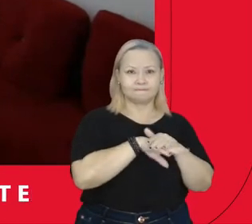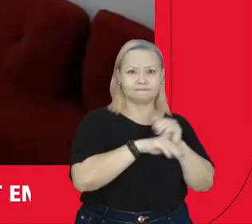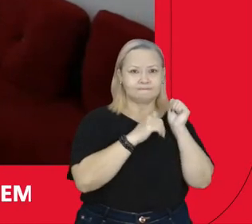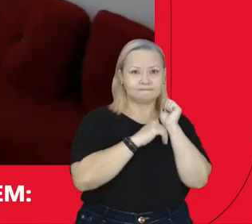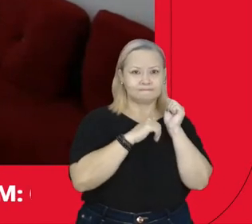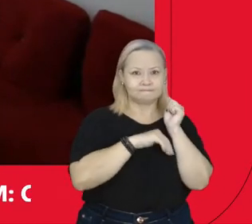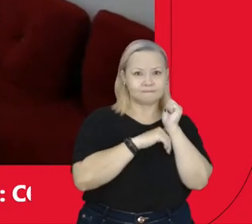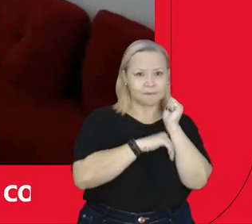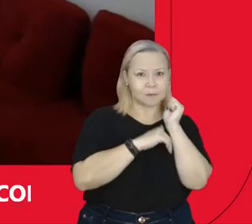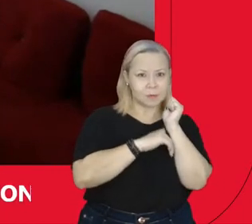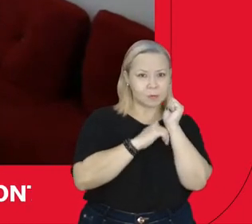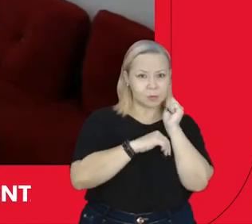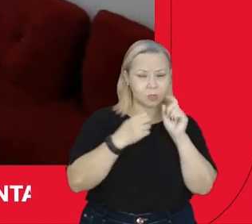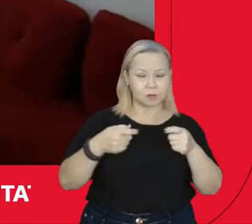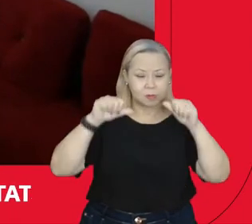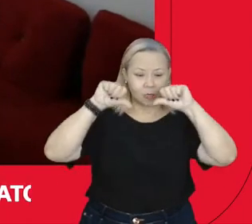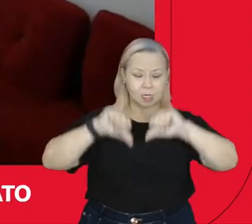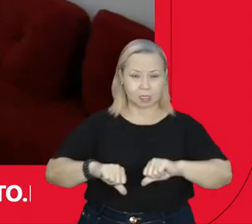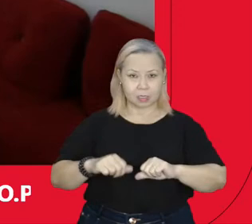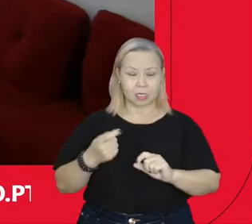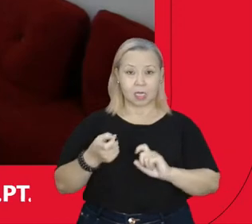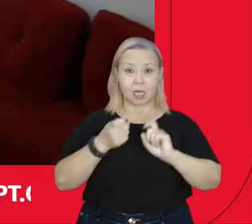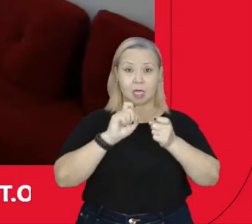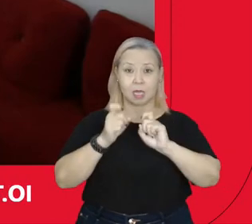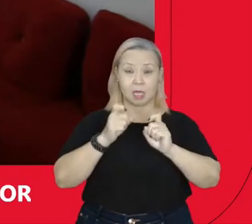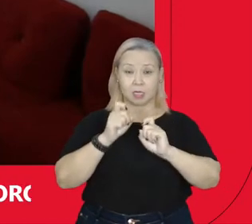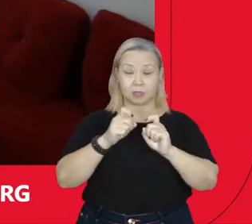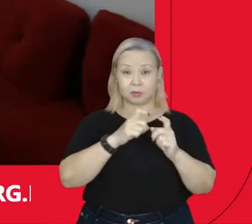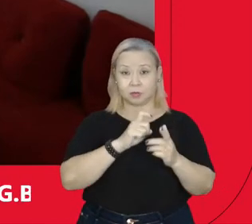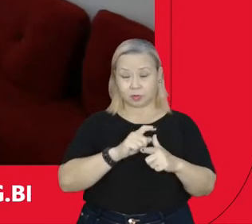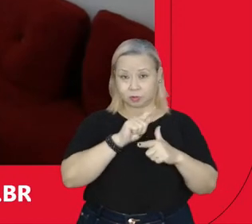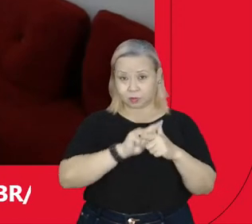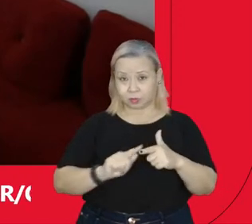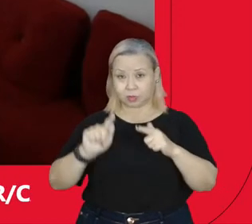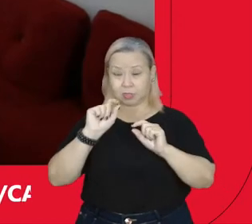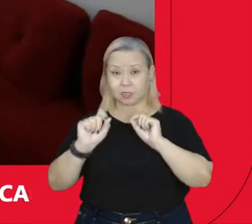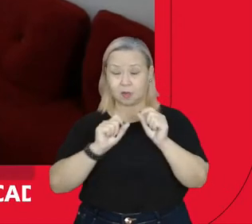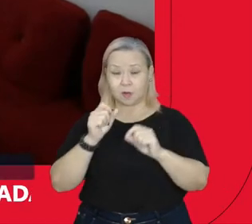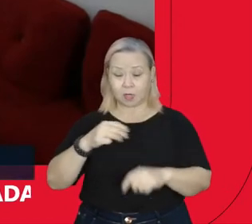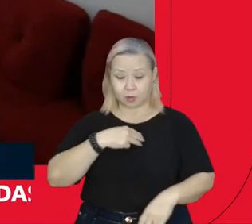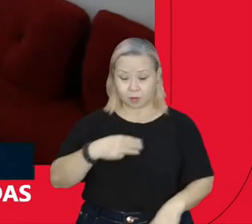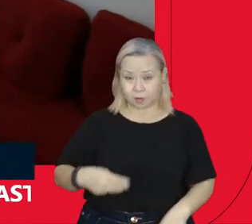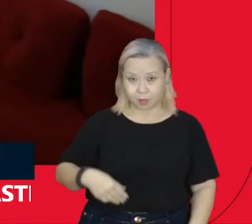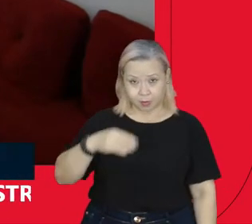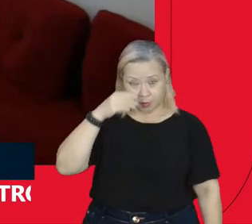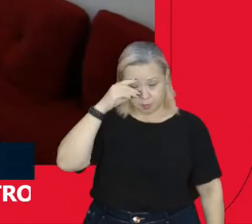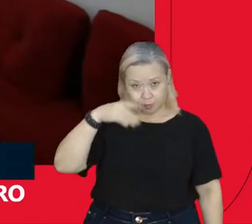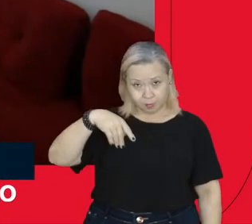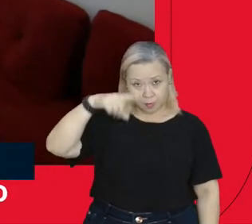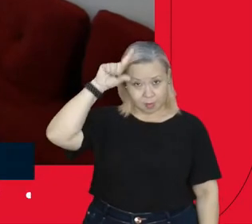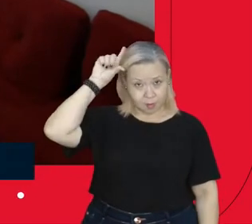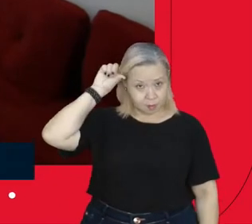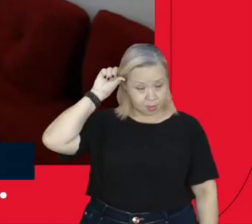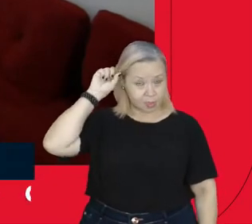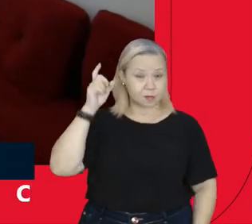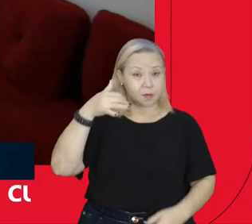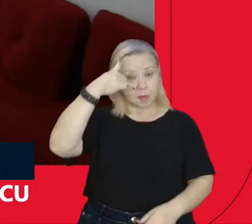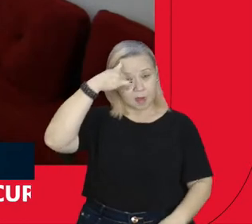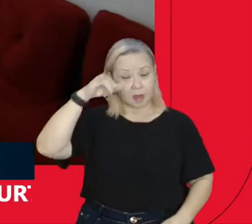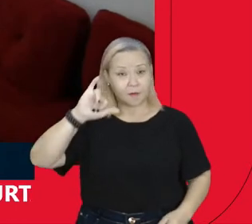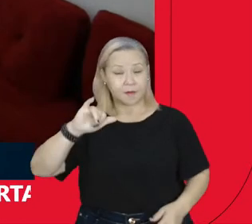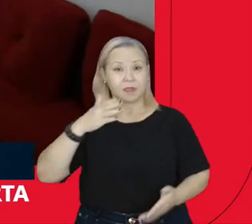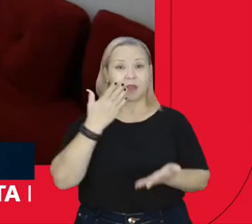tragédia econômica que é a sua gestão e a do ministro banqueiro Paulo Guedes, para tentar evitar aí uma